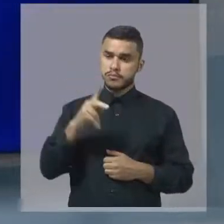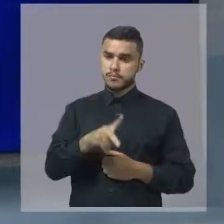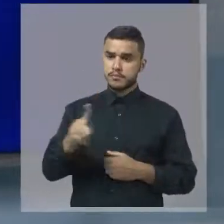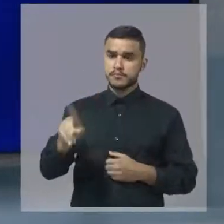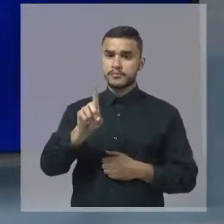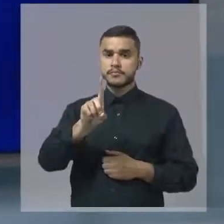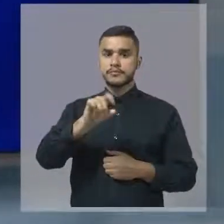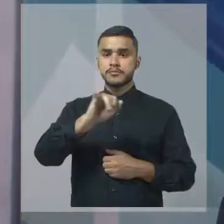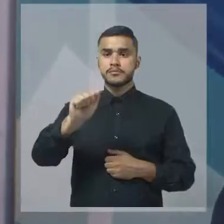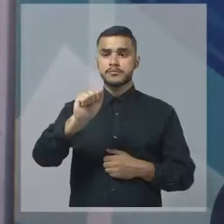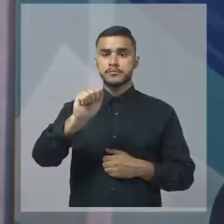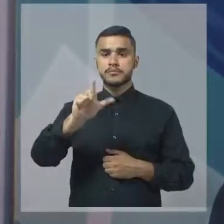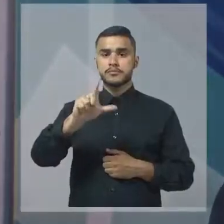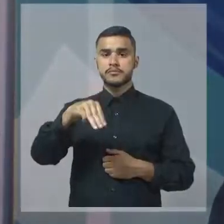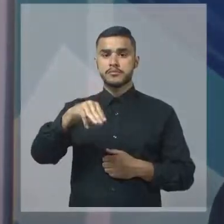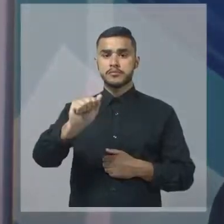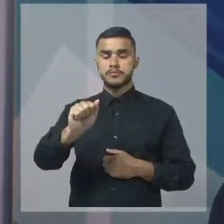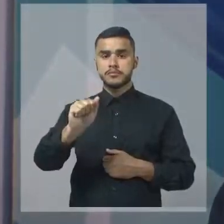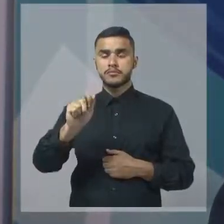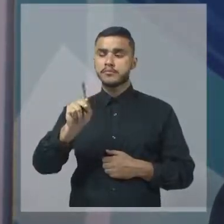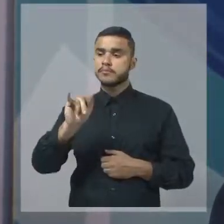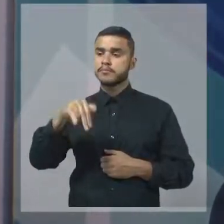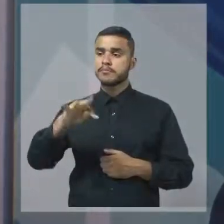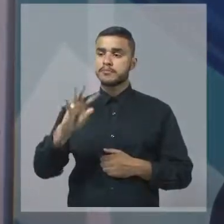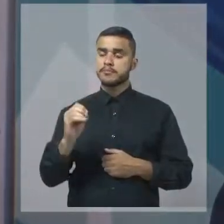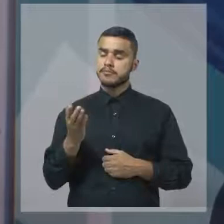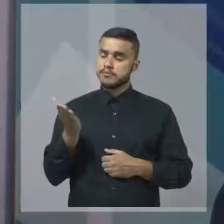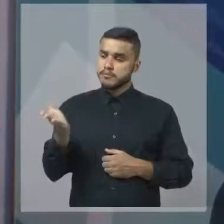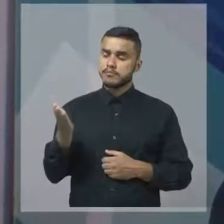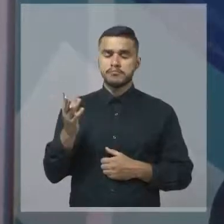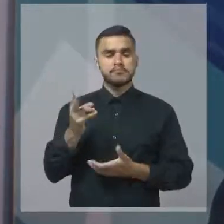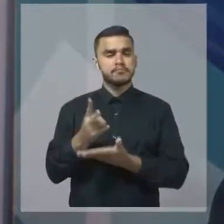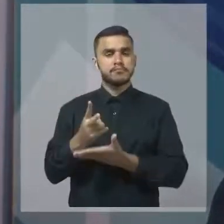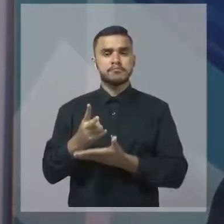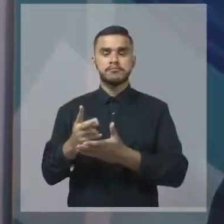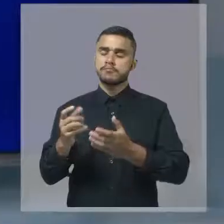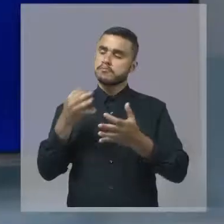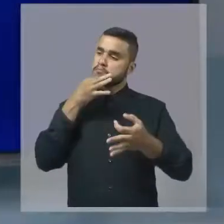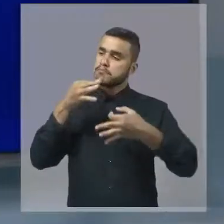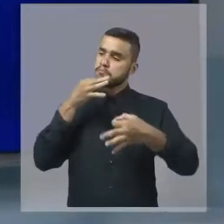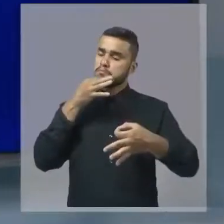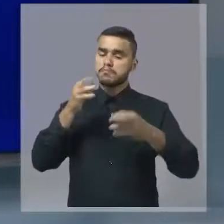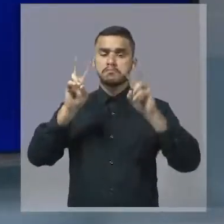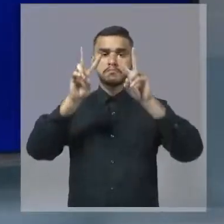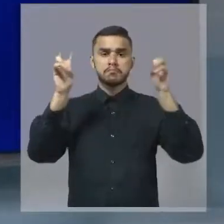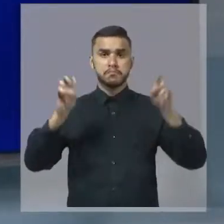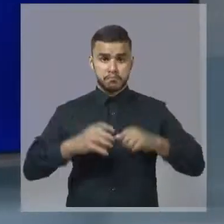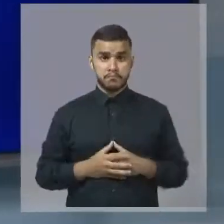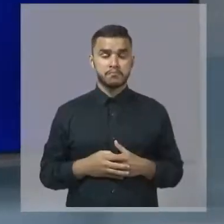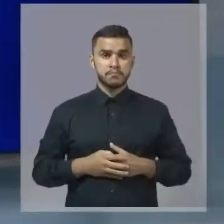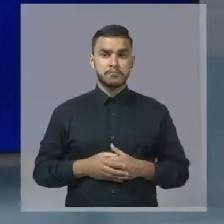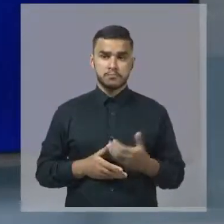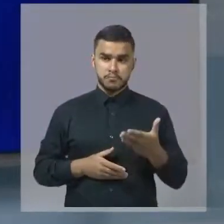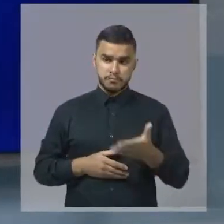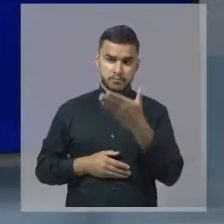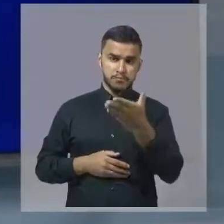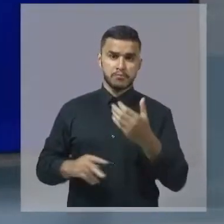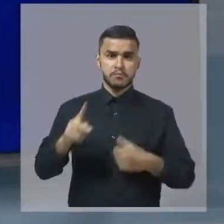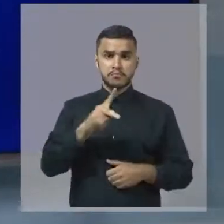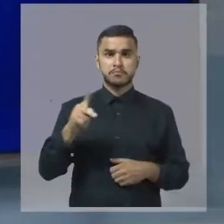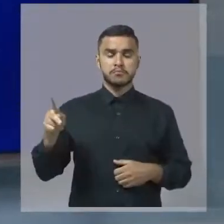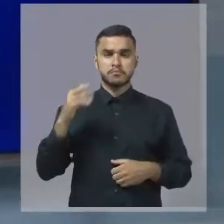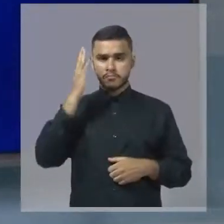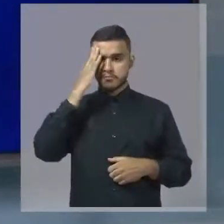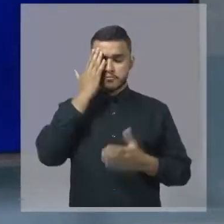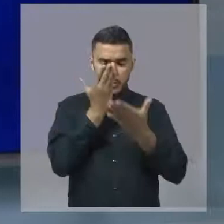Djalma Pinto, que nos ajuda a semanalmente refletir sobre essas questões, o constitucionalista, o professor